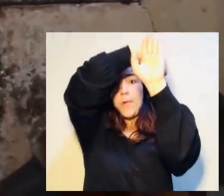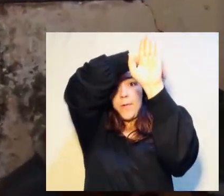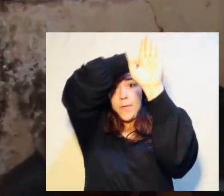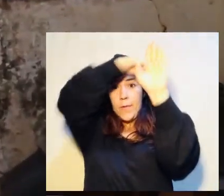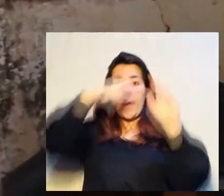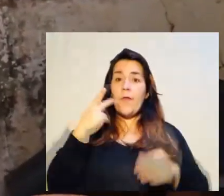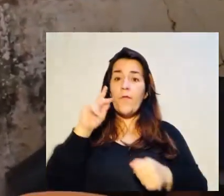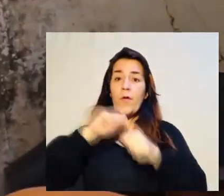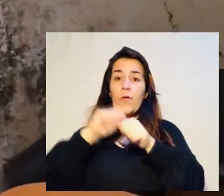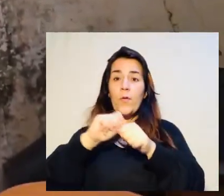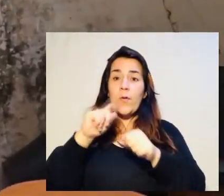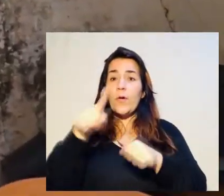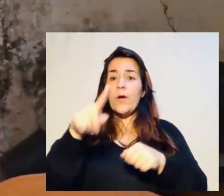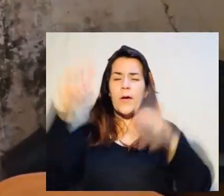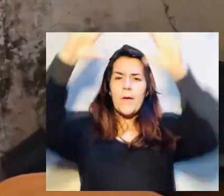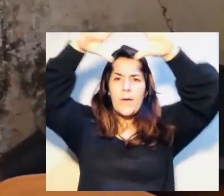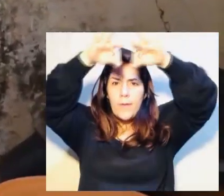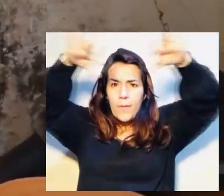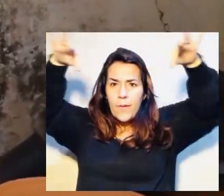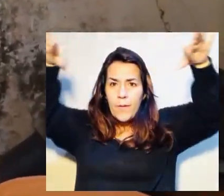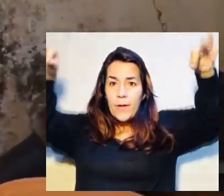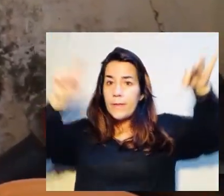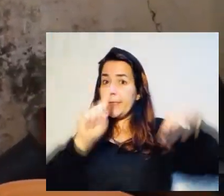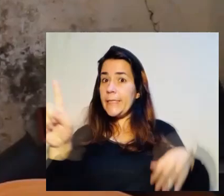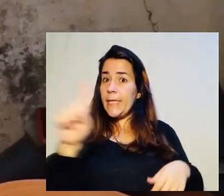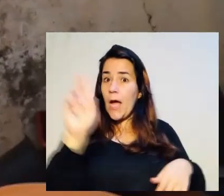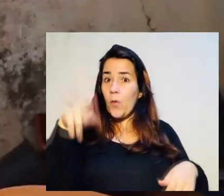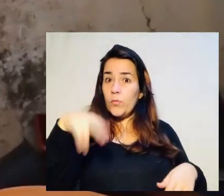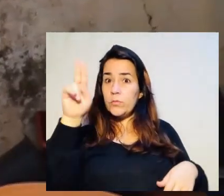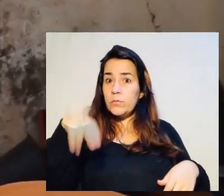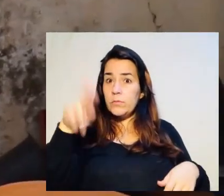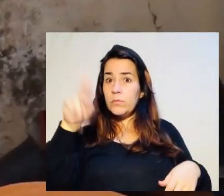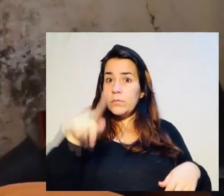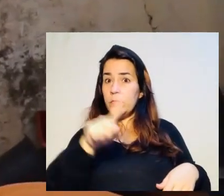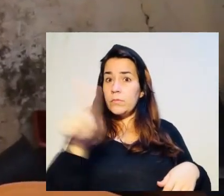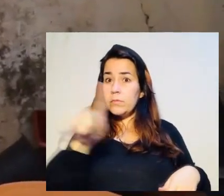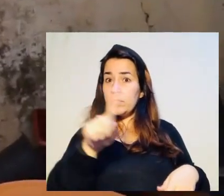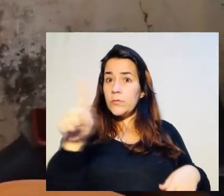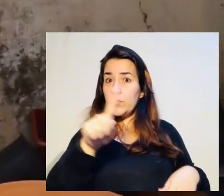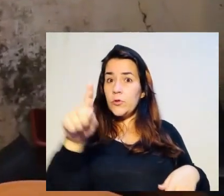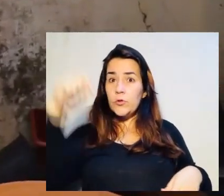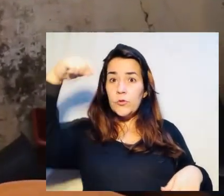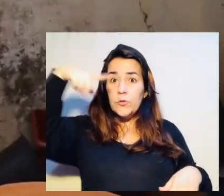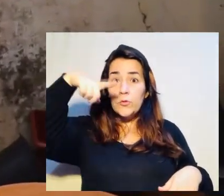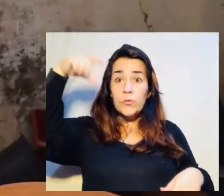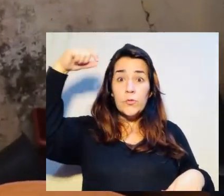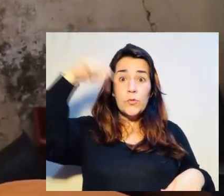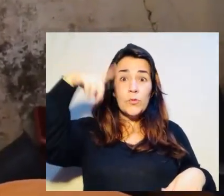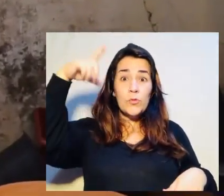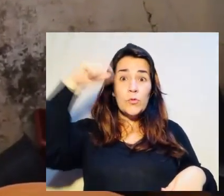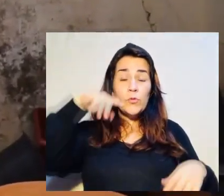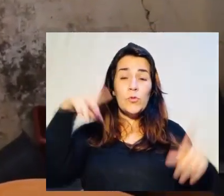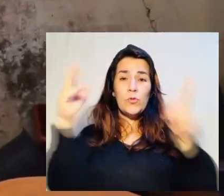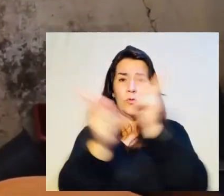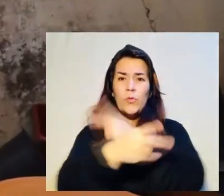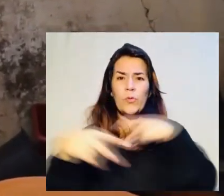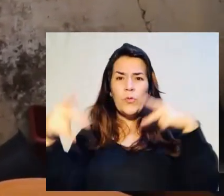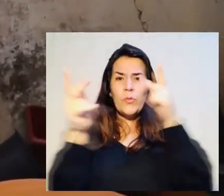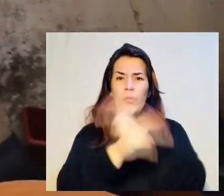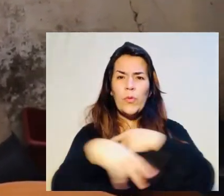não bata sol. Posso colocar a planta no sol, pendurar no varal? Jamais. O sol, ele tem